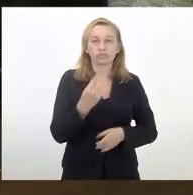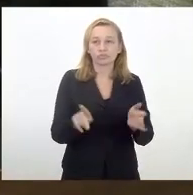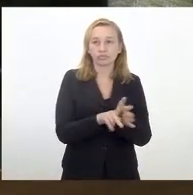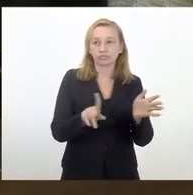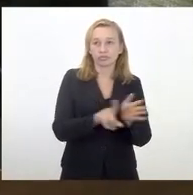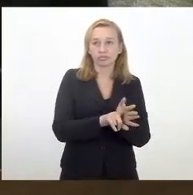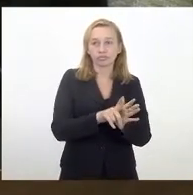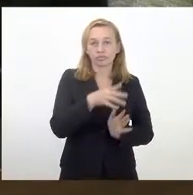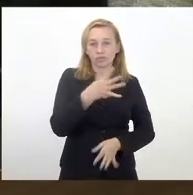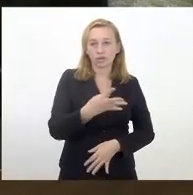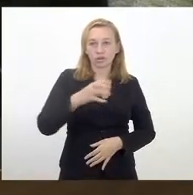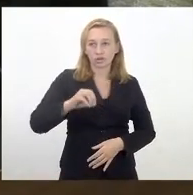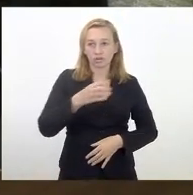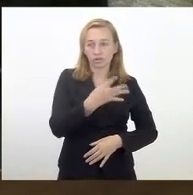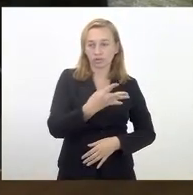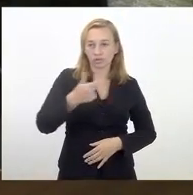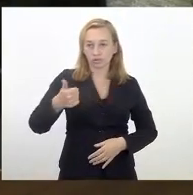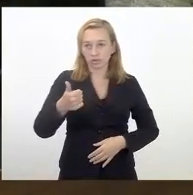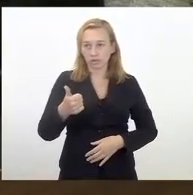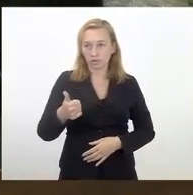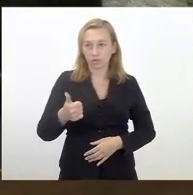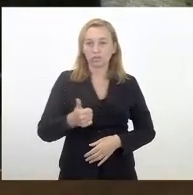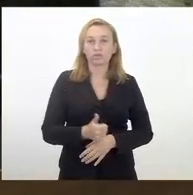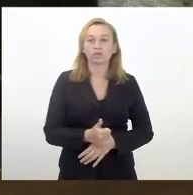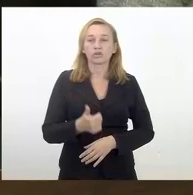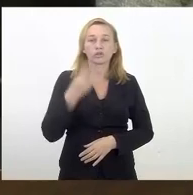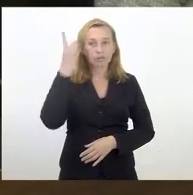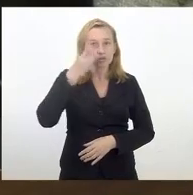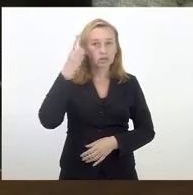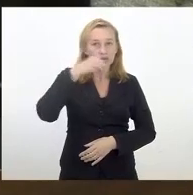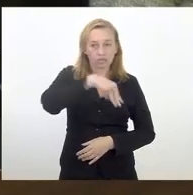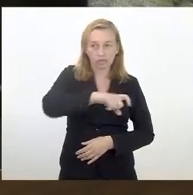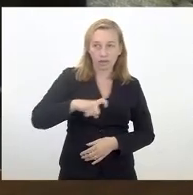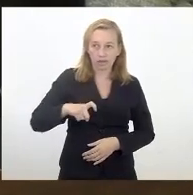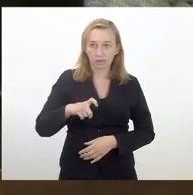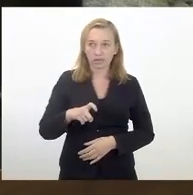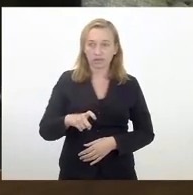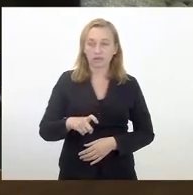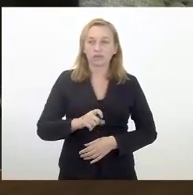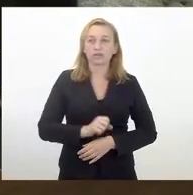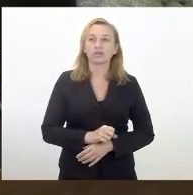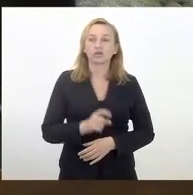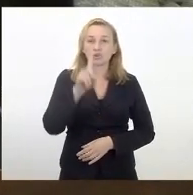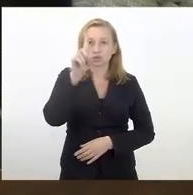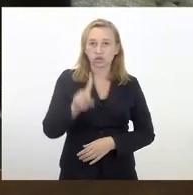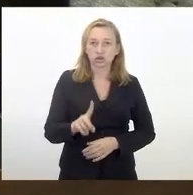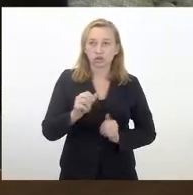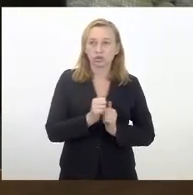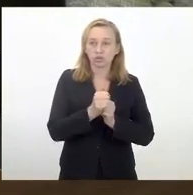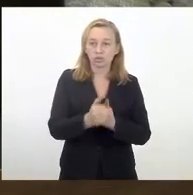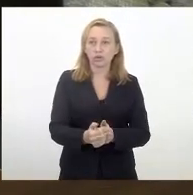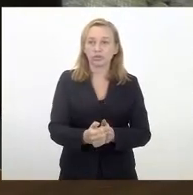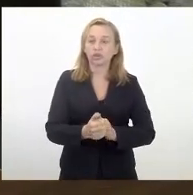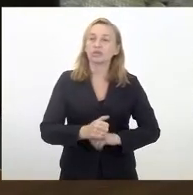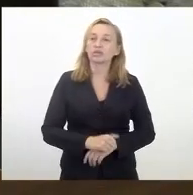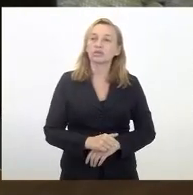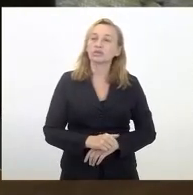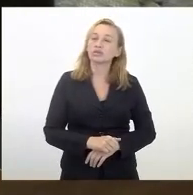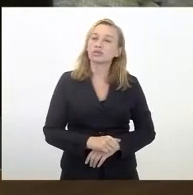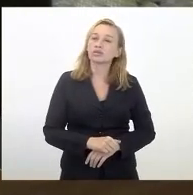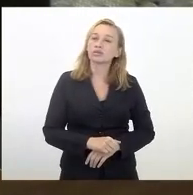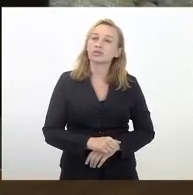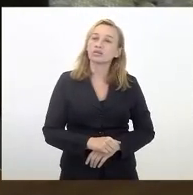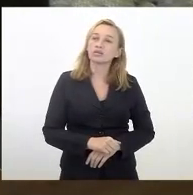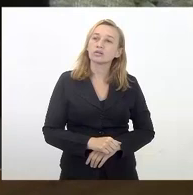discussão único projeto de lei 40/90 de 21 de autoria Deputado Max Lemos que dispõe sobre a garantia do direito de acompanhamento da